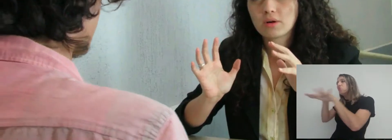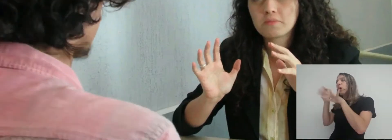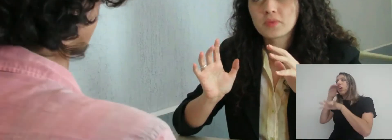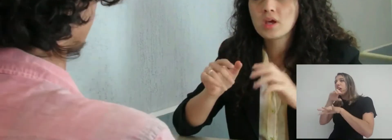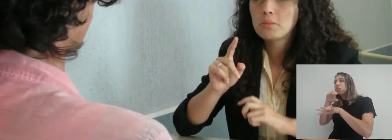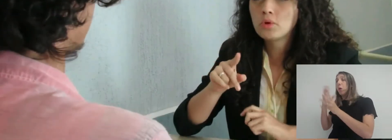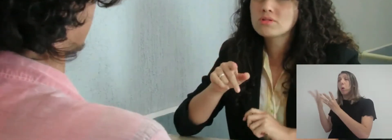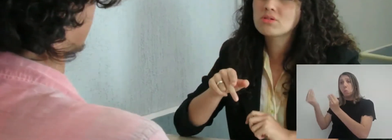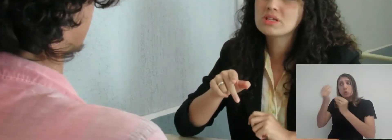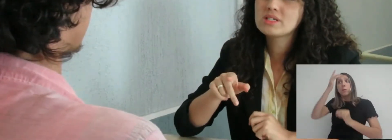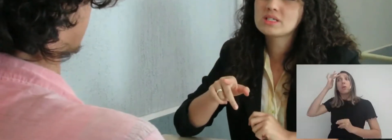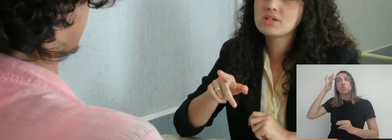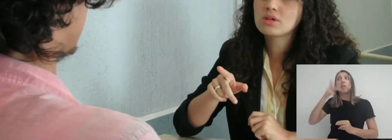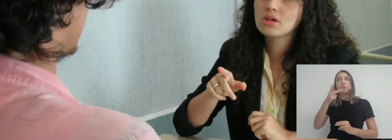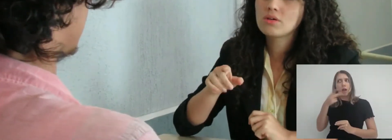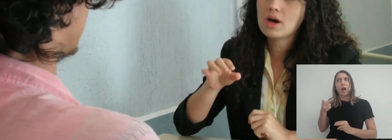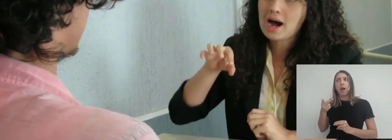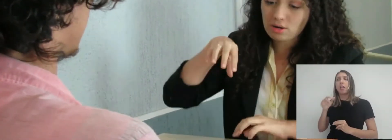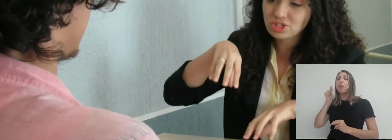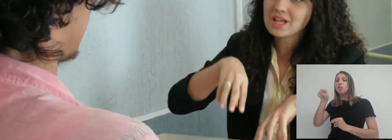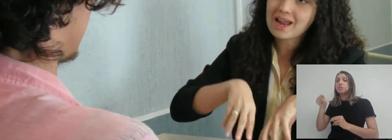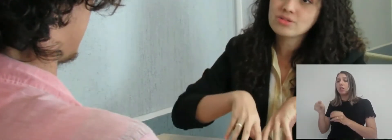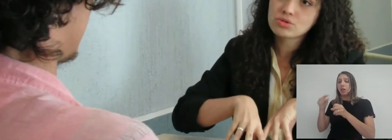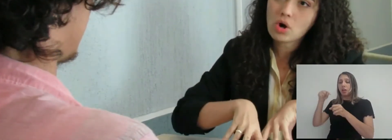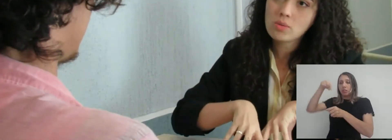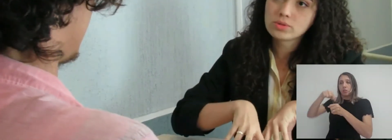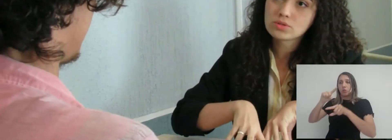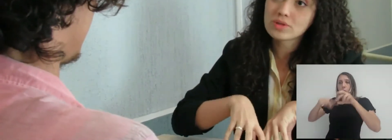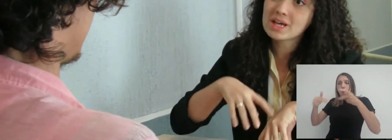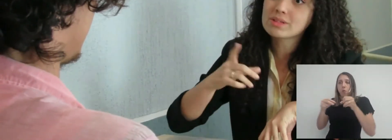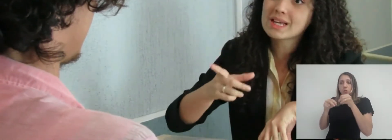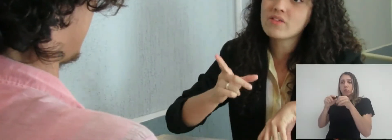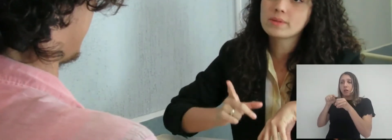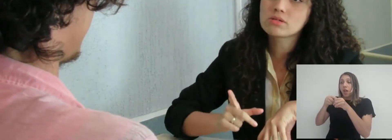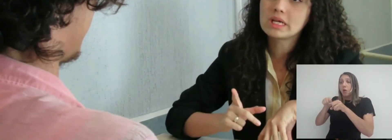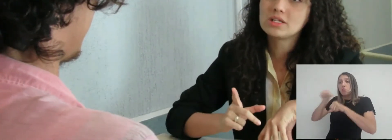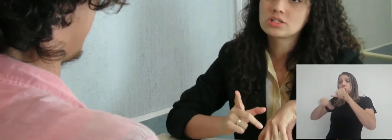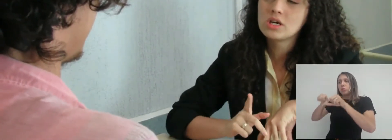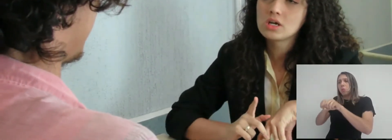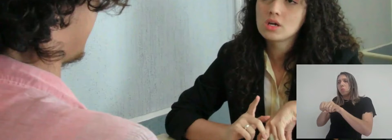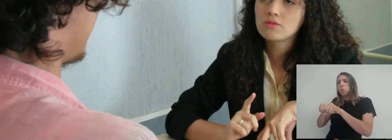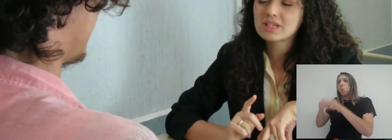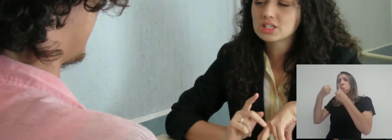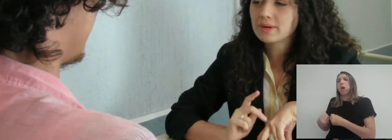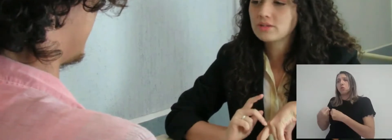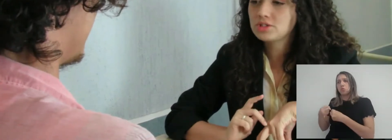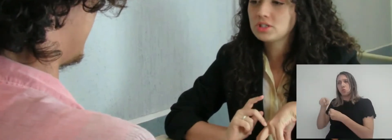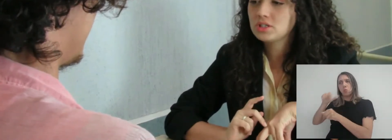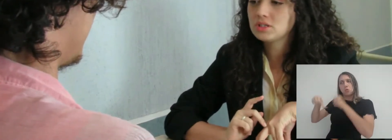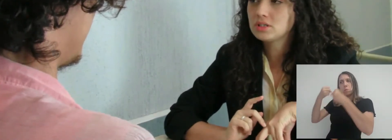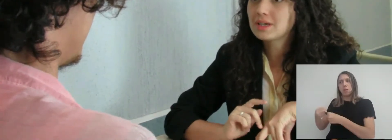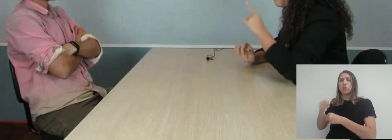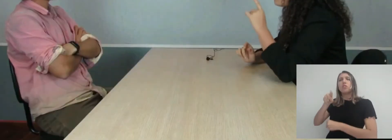tudo ao redor. Muitos inclusive diziam que, ao se instalar nos corpos, você alterava o peso deles. Você era